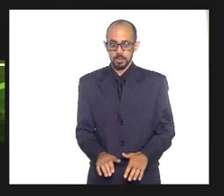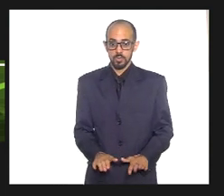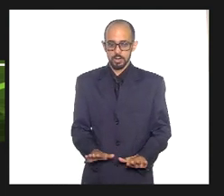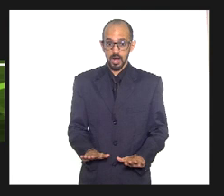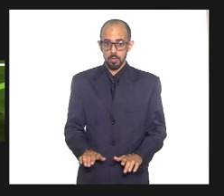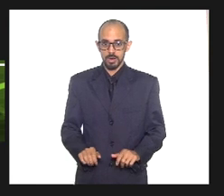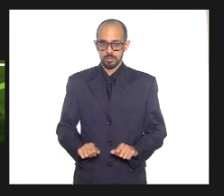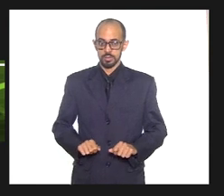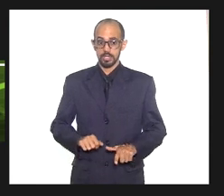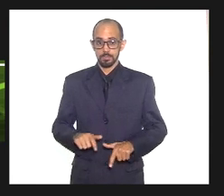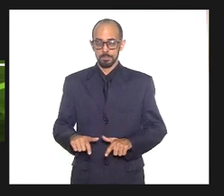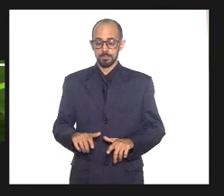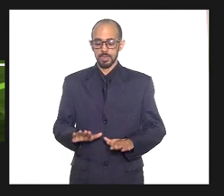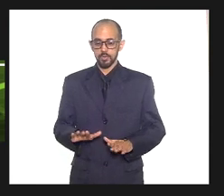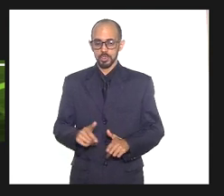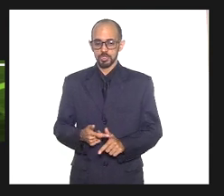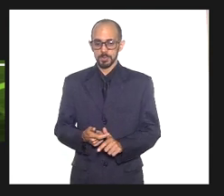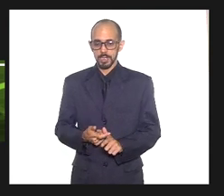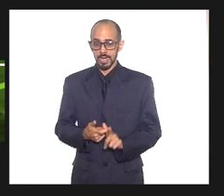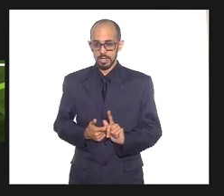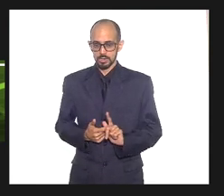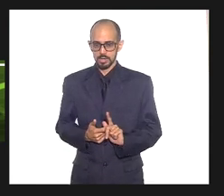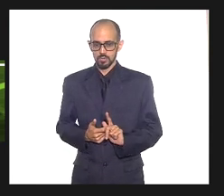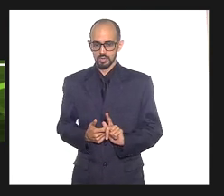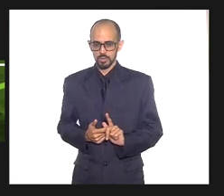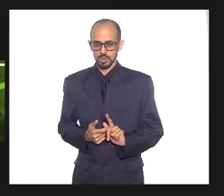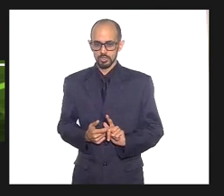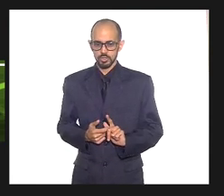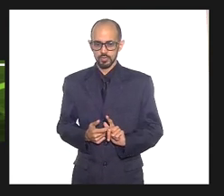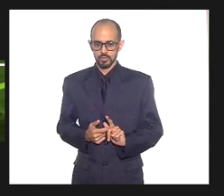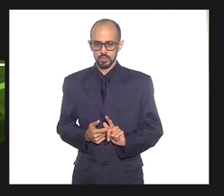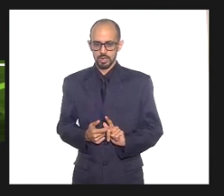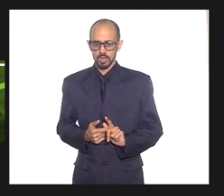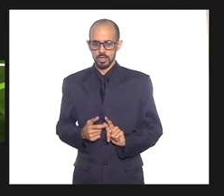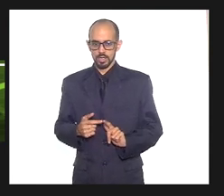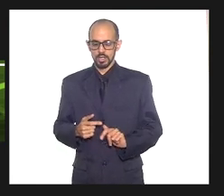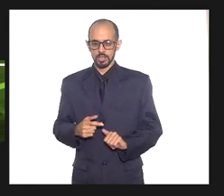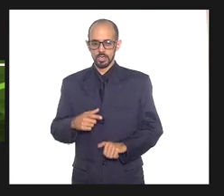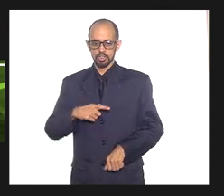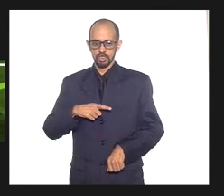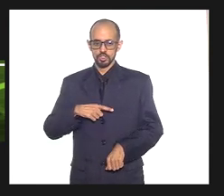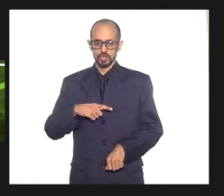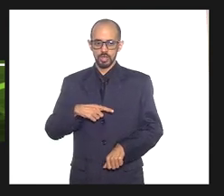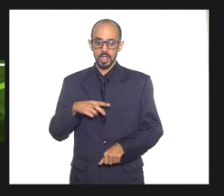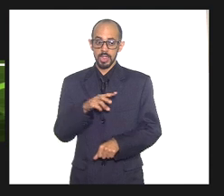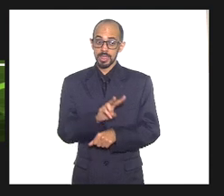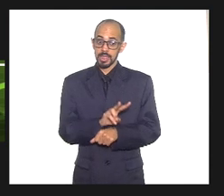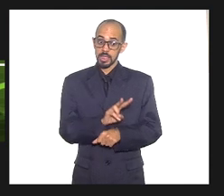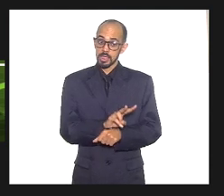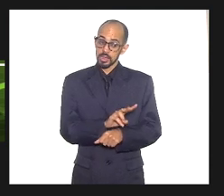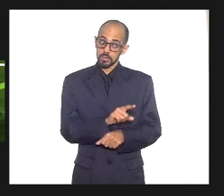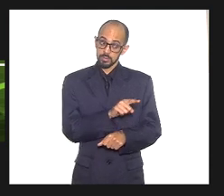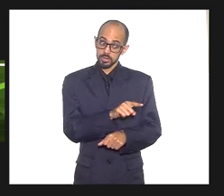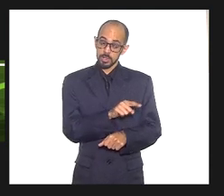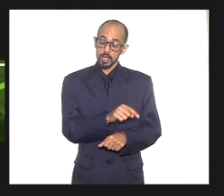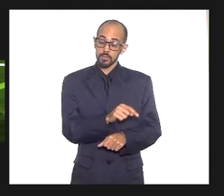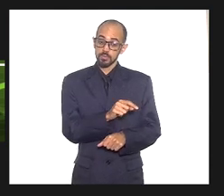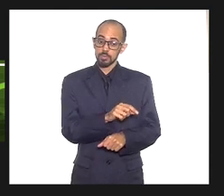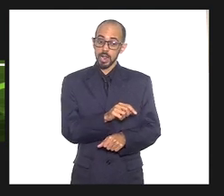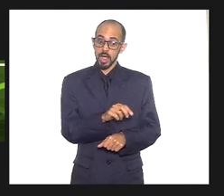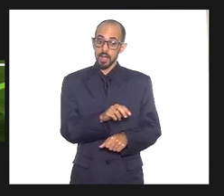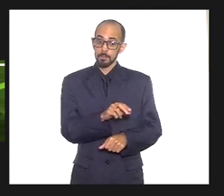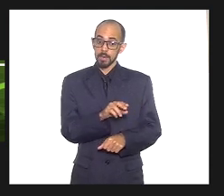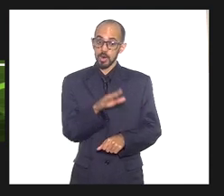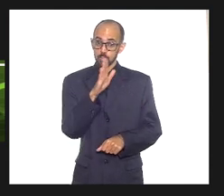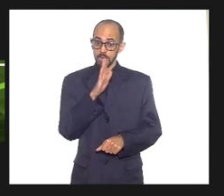Serviço da dívida por credor também, isso é mais um detalhamento, né? O que a gente deve à União e à União em conta gráfica, né?